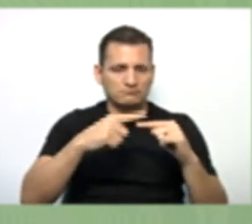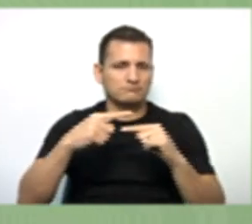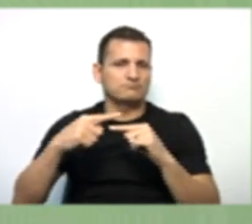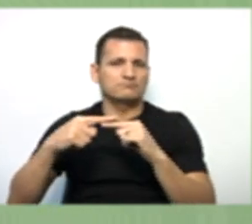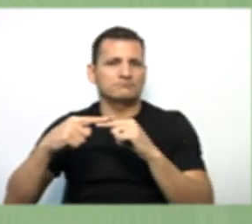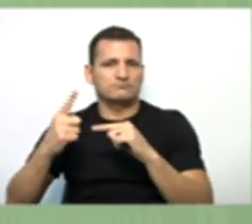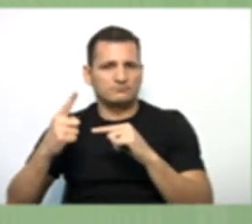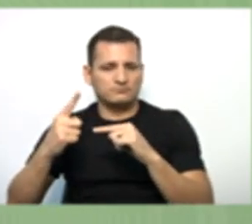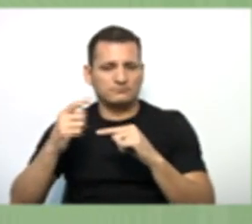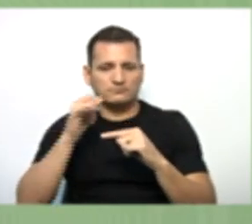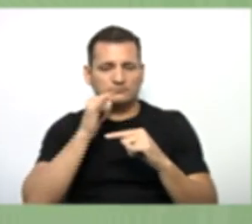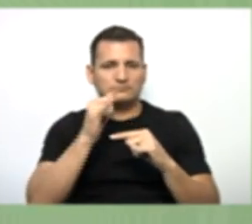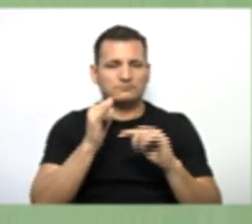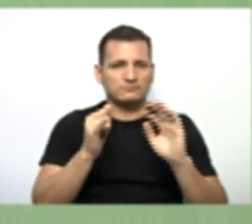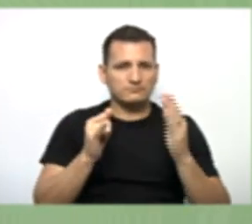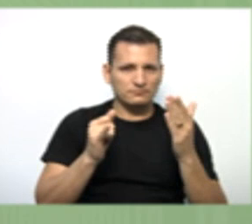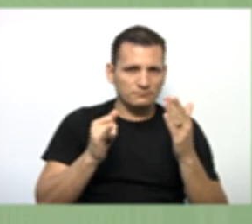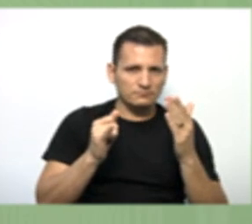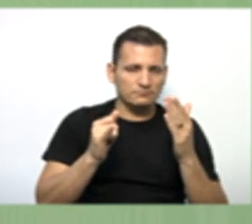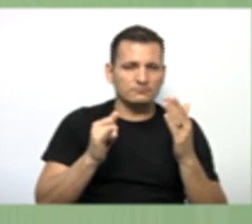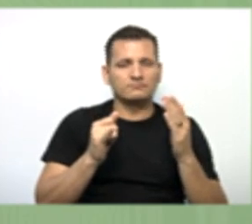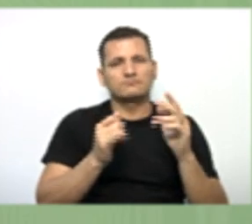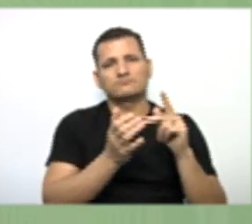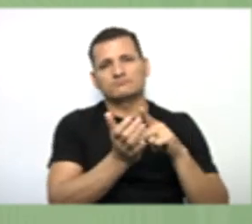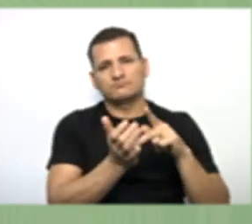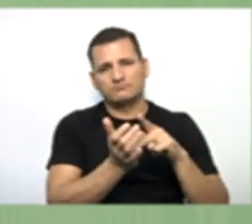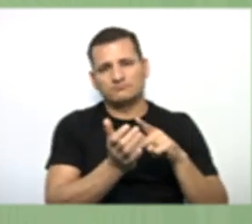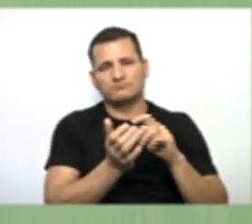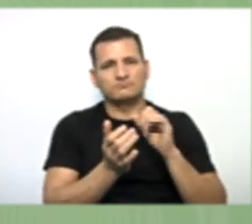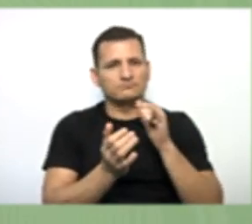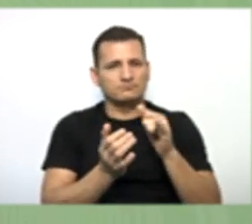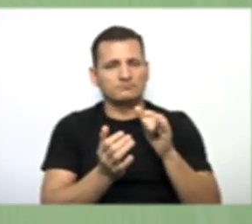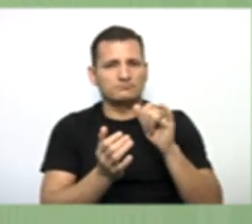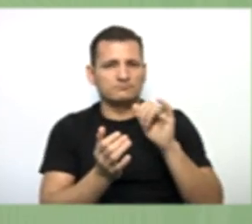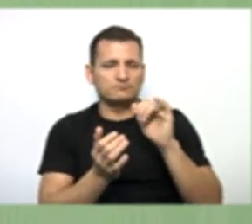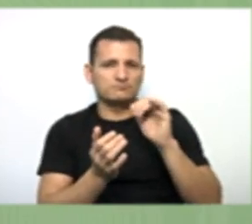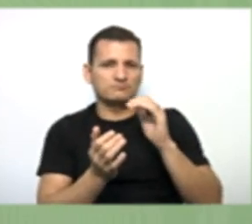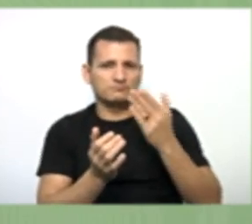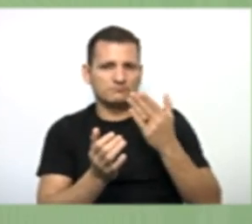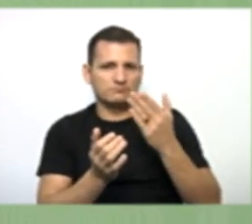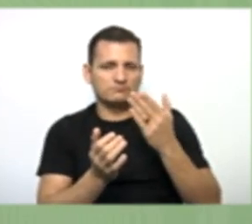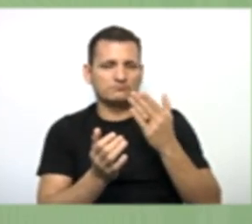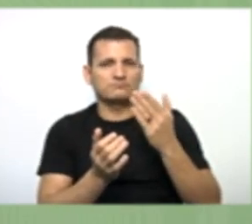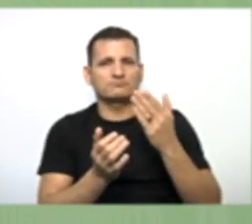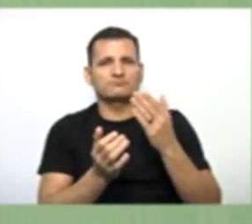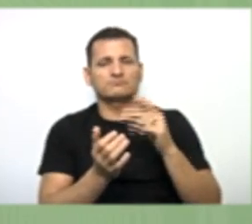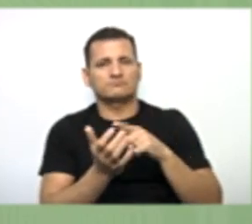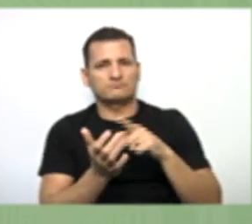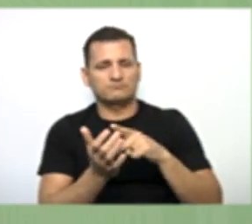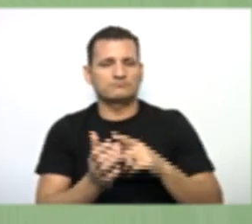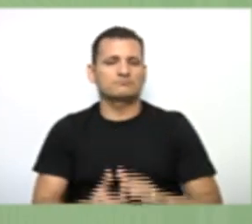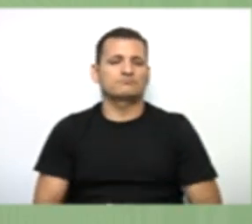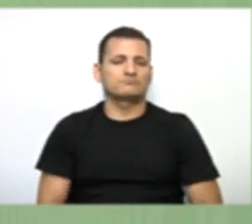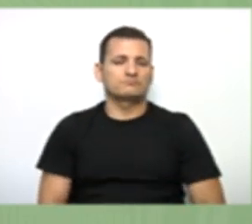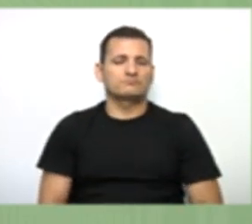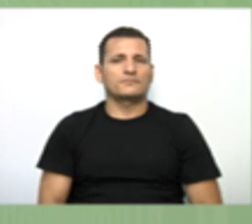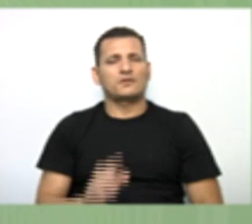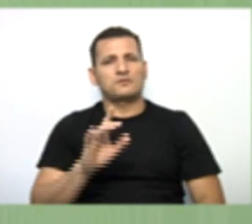falso, passa a ser verdadeiro. Se ele é verdadeiro, passa a ser falso. Na arquitetura de computadores, lógico,